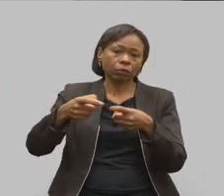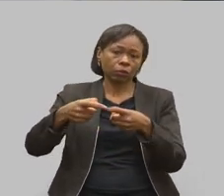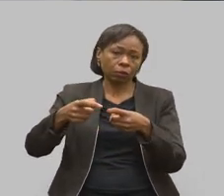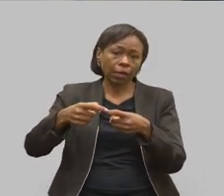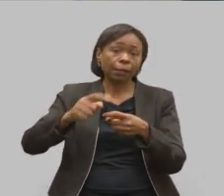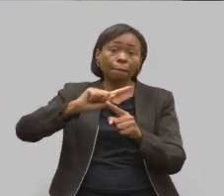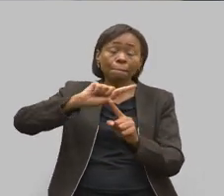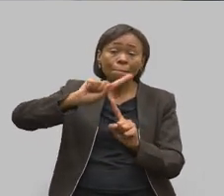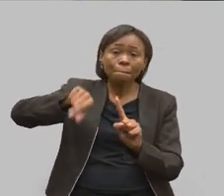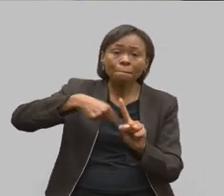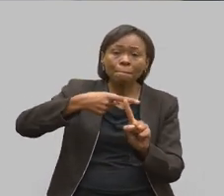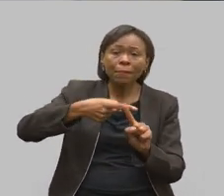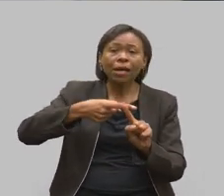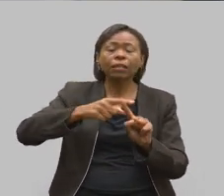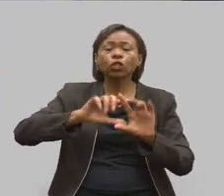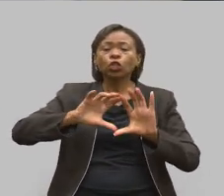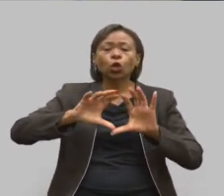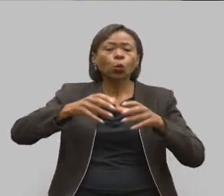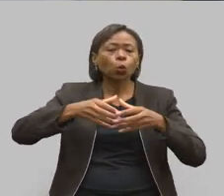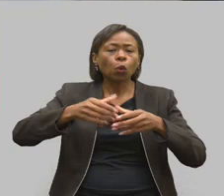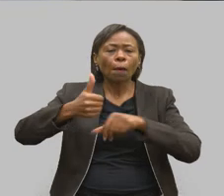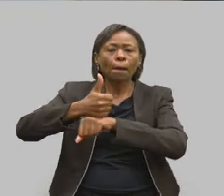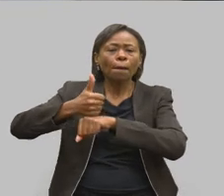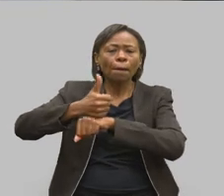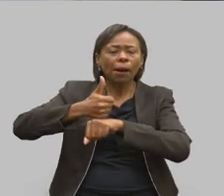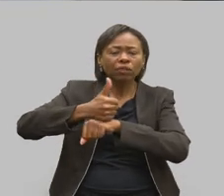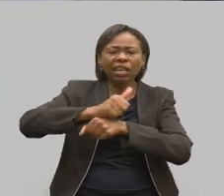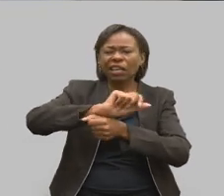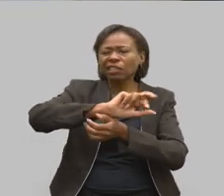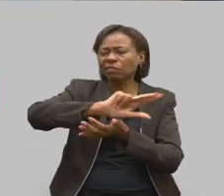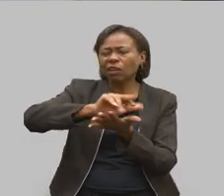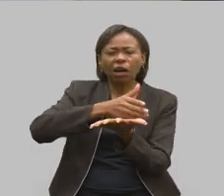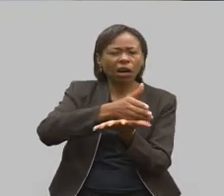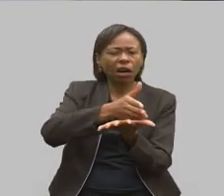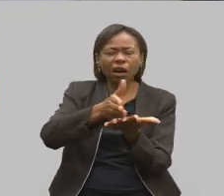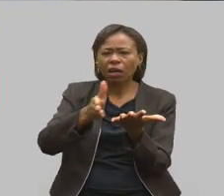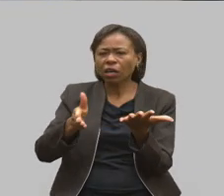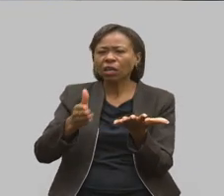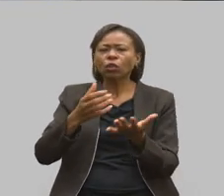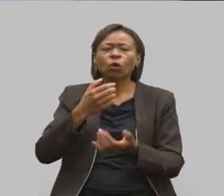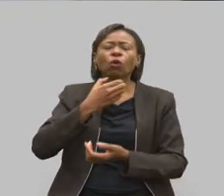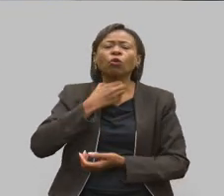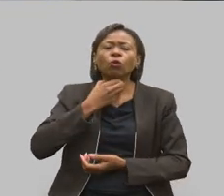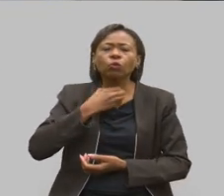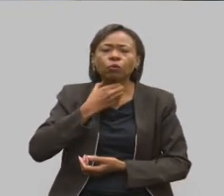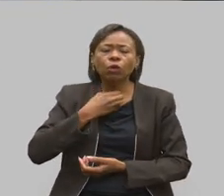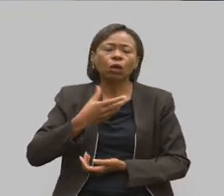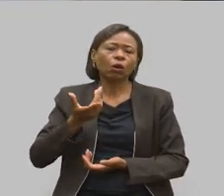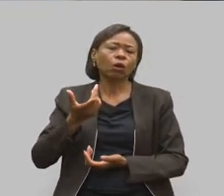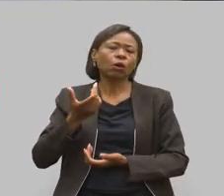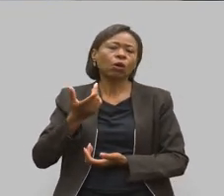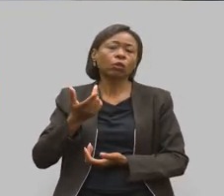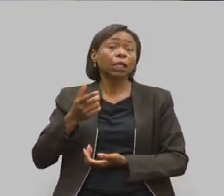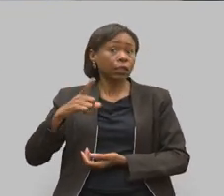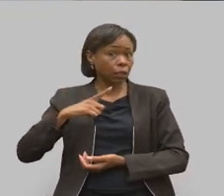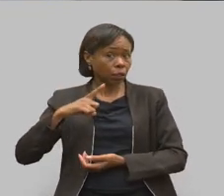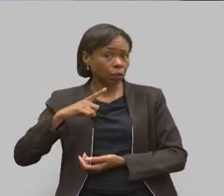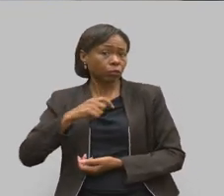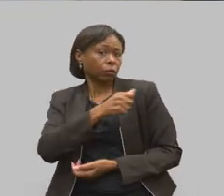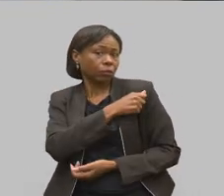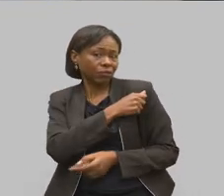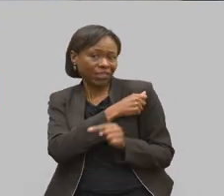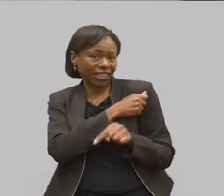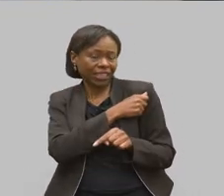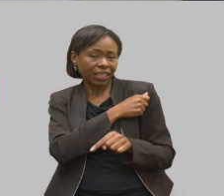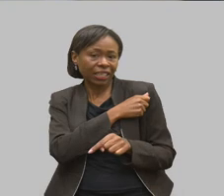equipe multi de físio de fono né foi citado anteriormente que nós temos alunos aqui do curso da Medicina